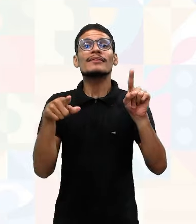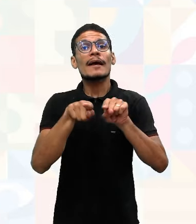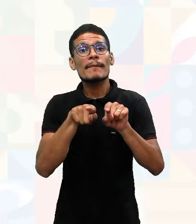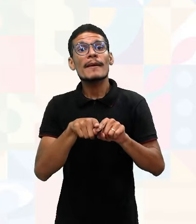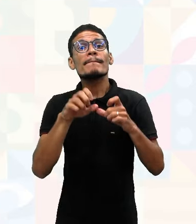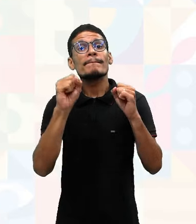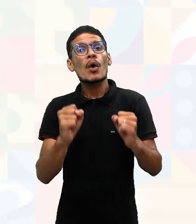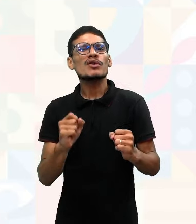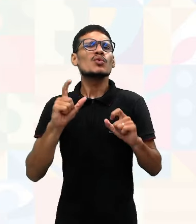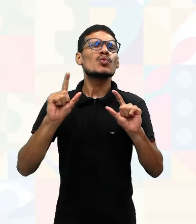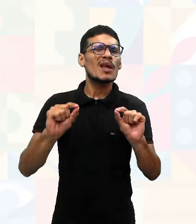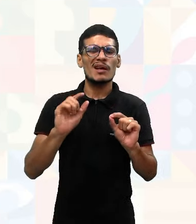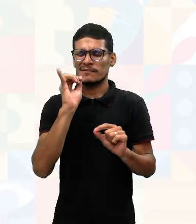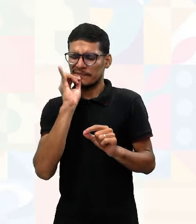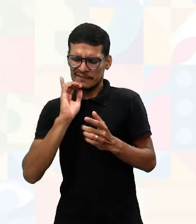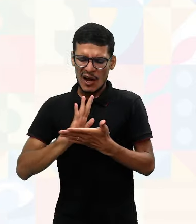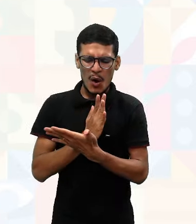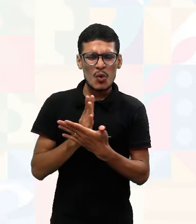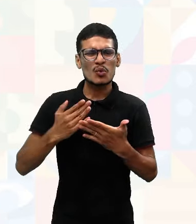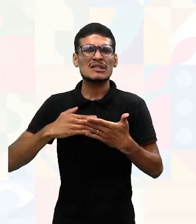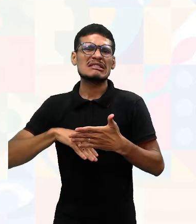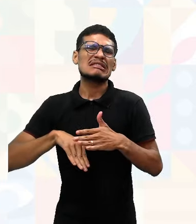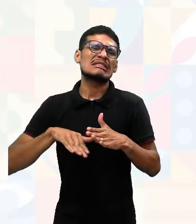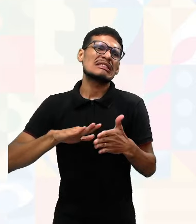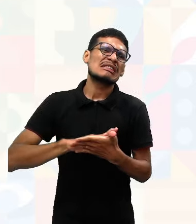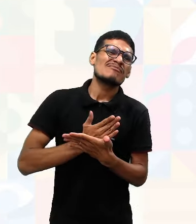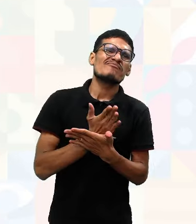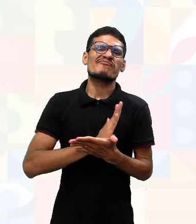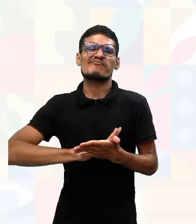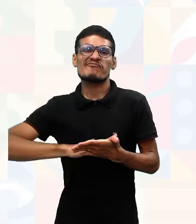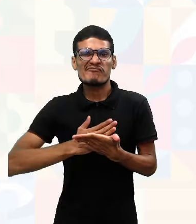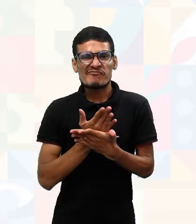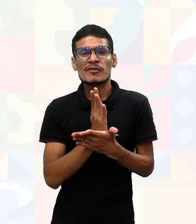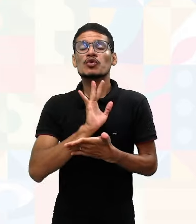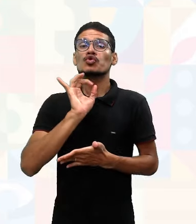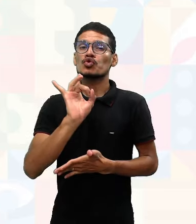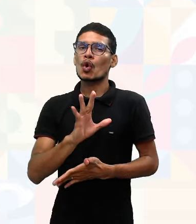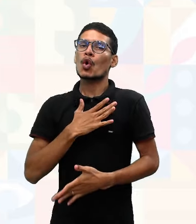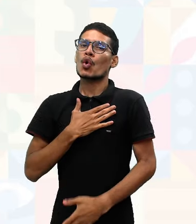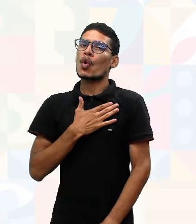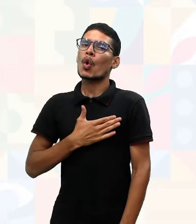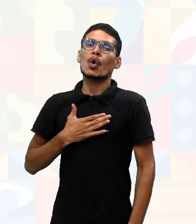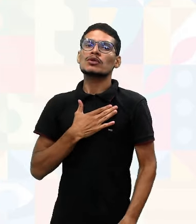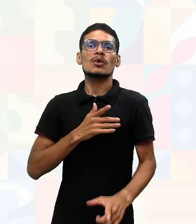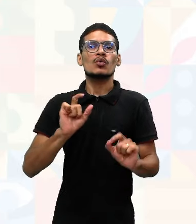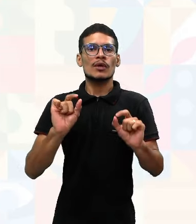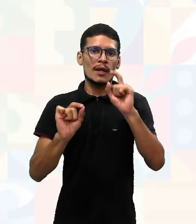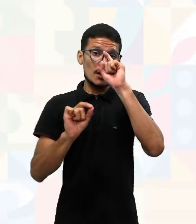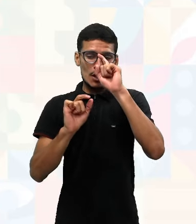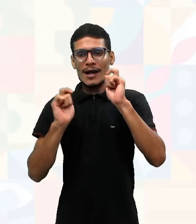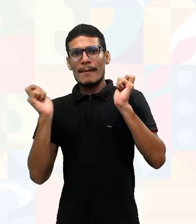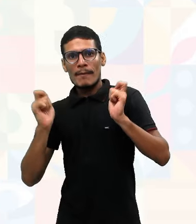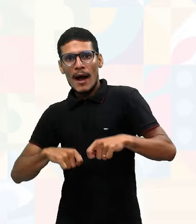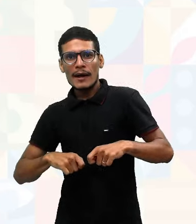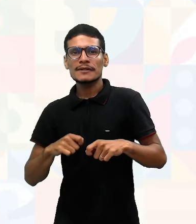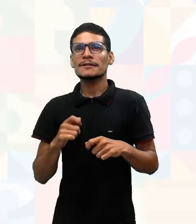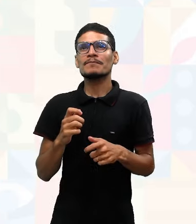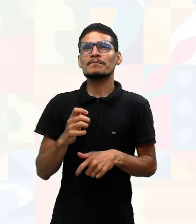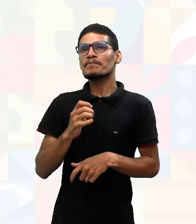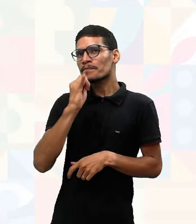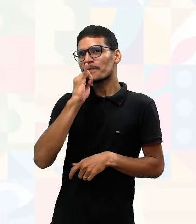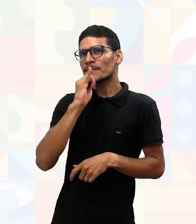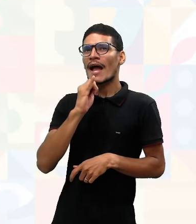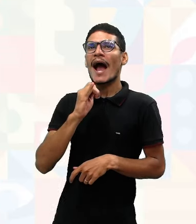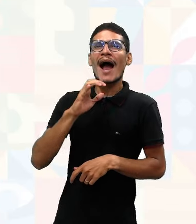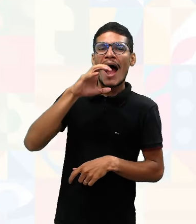alguns desconfortos temporários, né? Que a gente só gosta realmente de que tudo seja mais